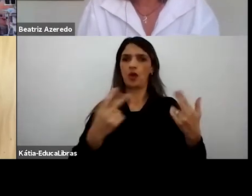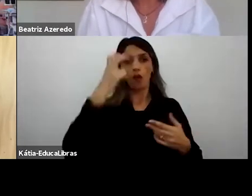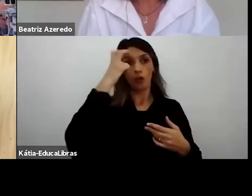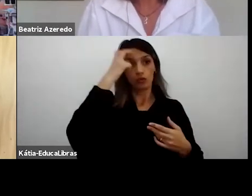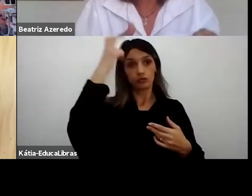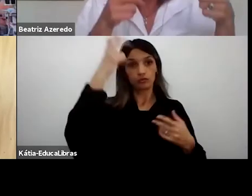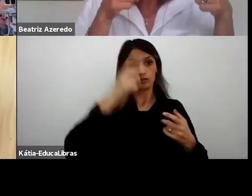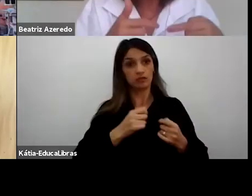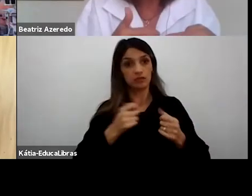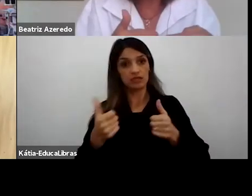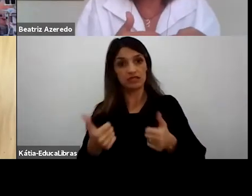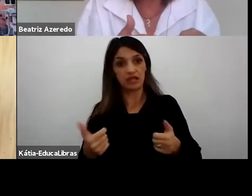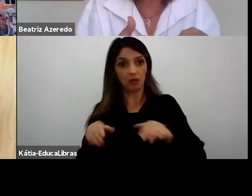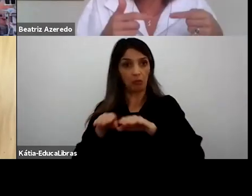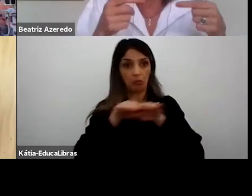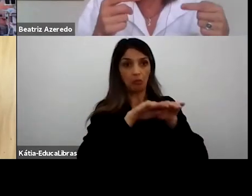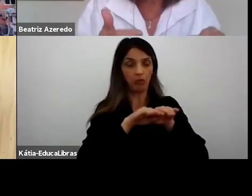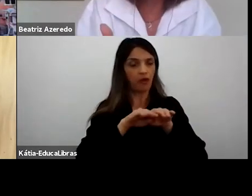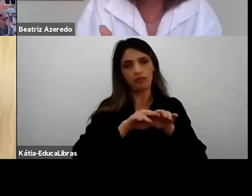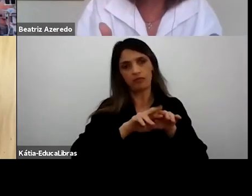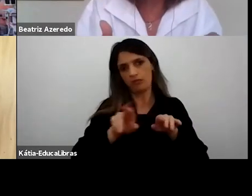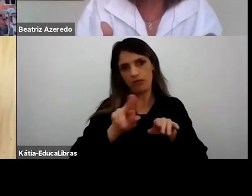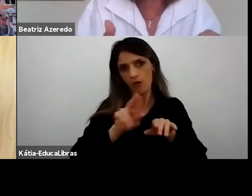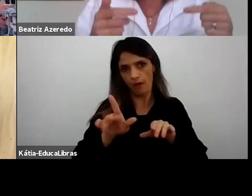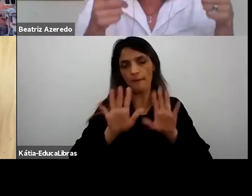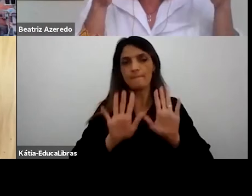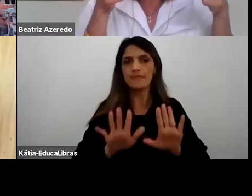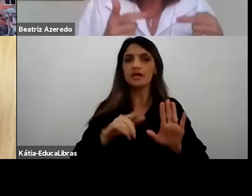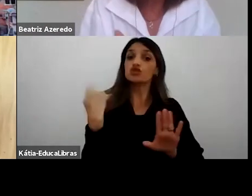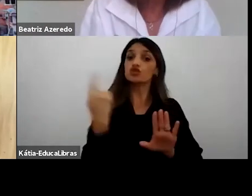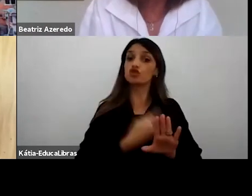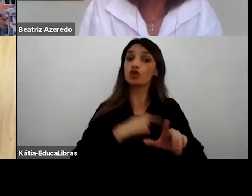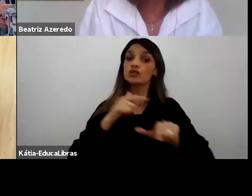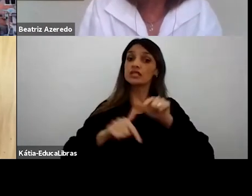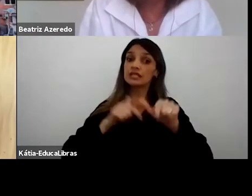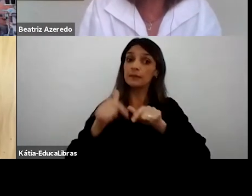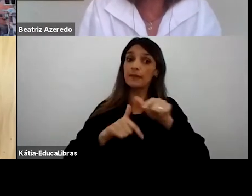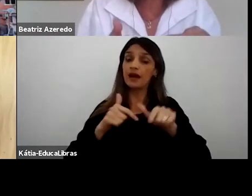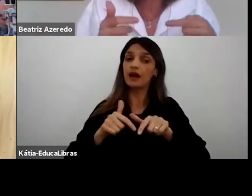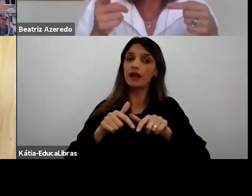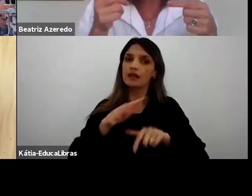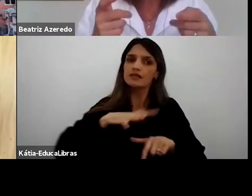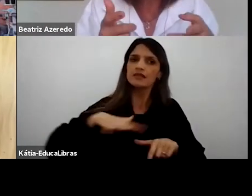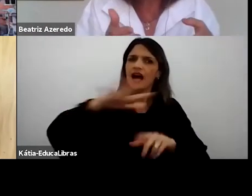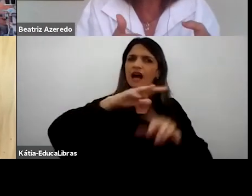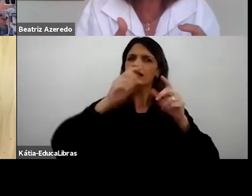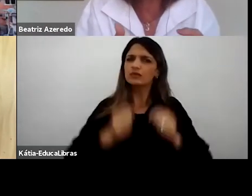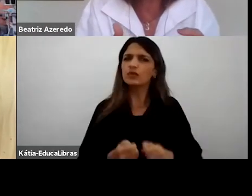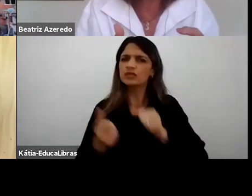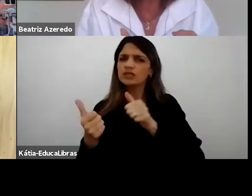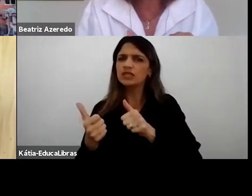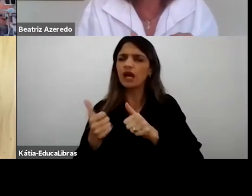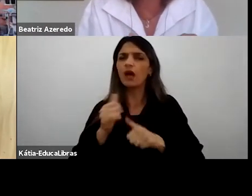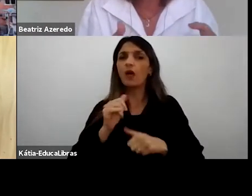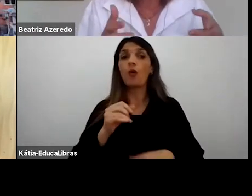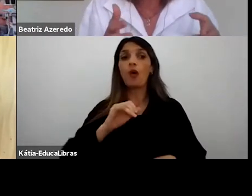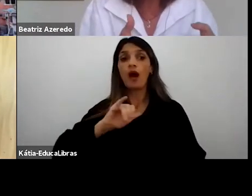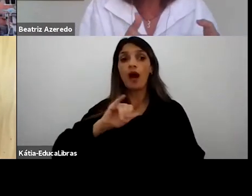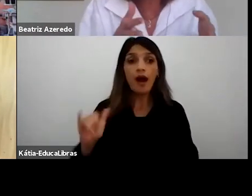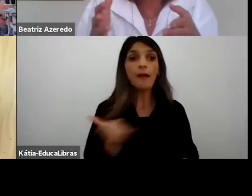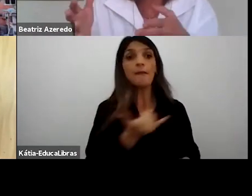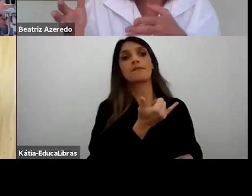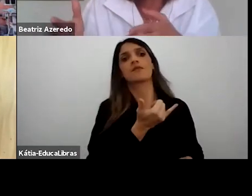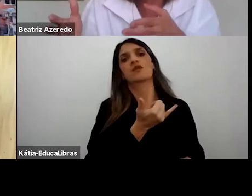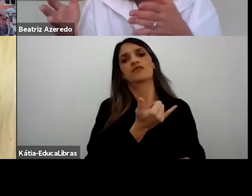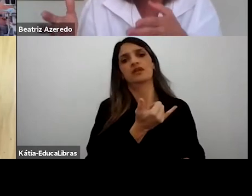né? E cabe a nós, né, que trabalhamos nesse campo, aproveitar essa oportunidade. Né? Quer dizer, pegando o gancho ali da Roberta,